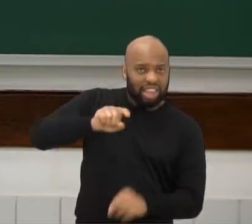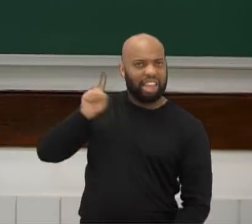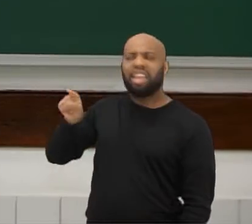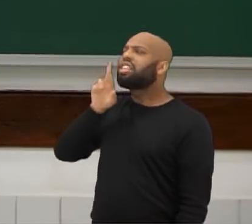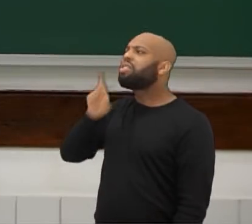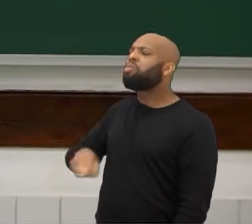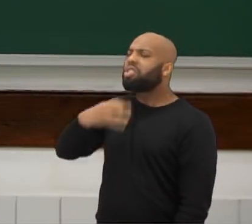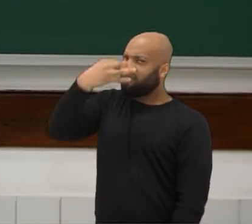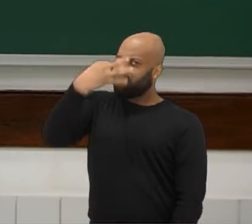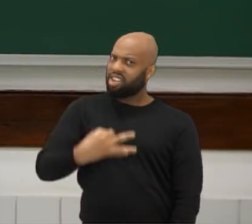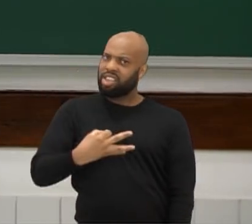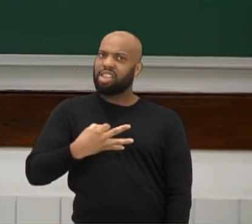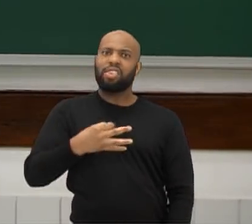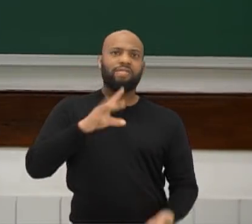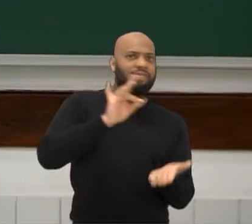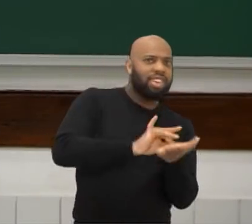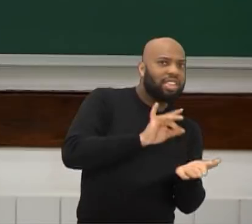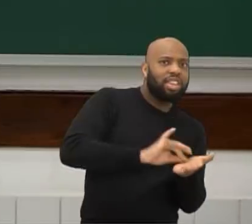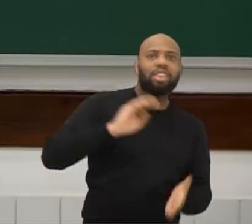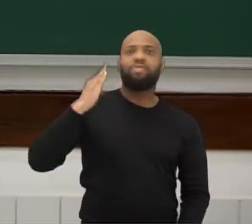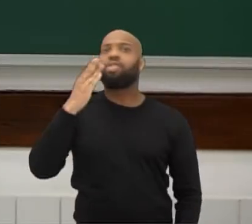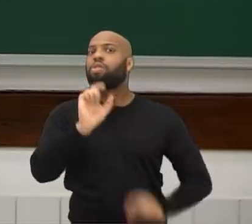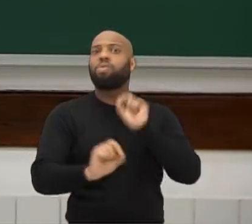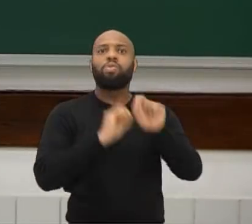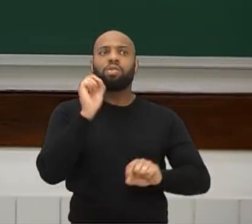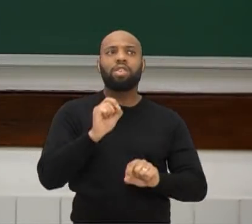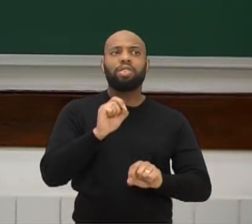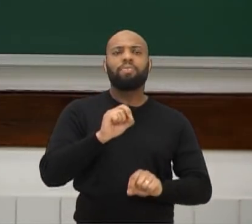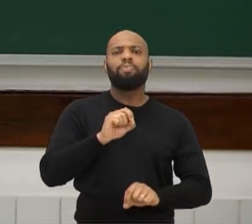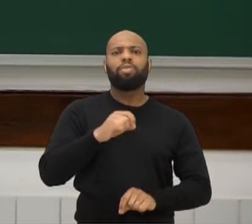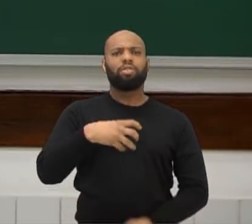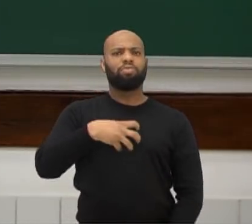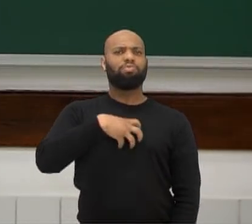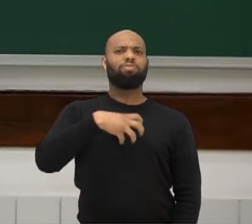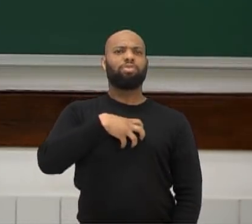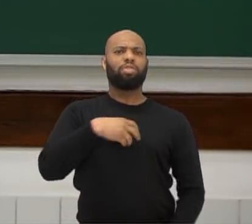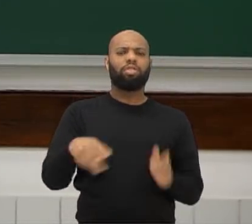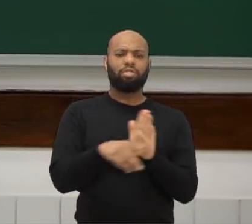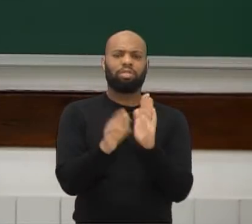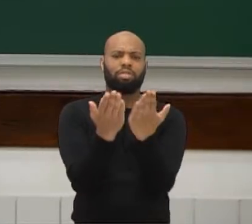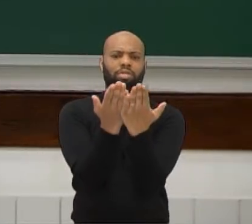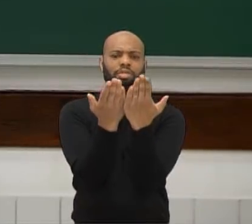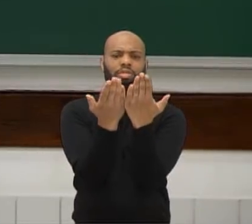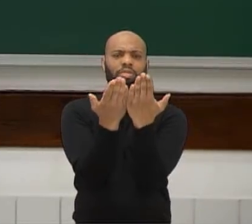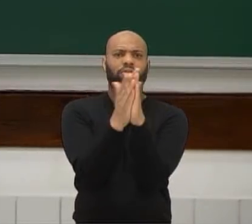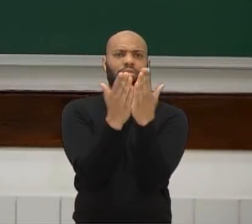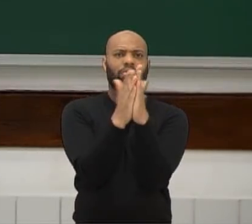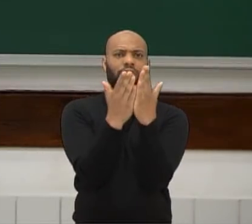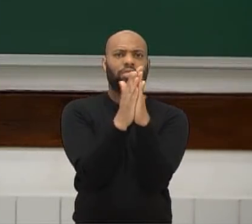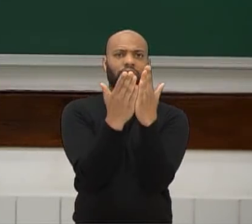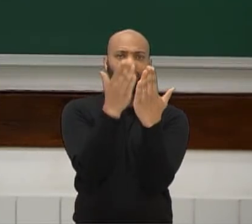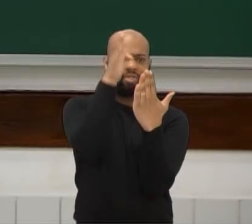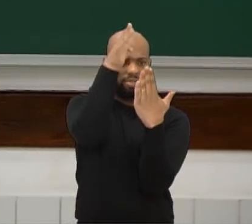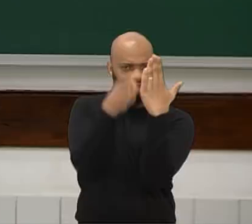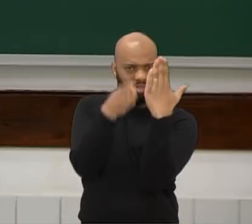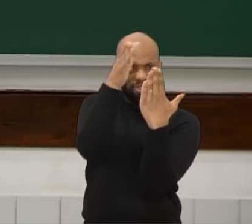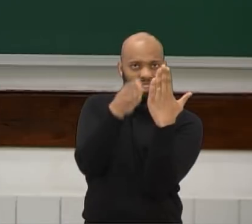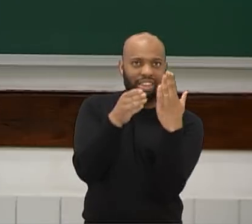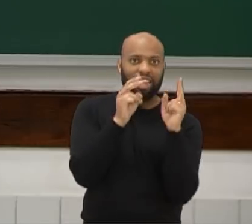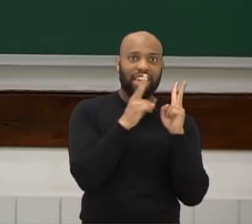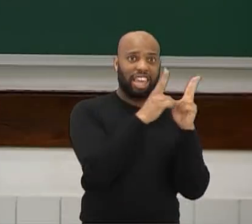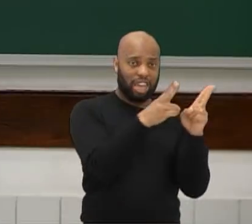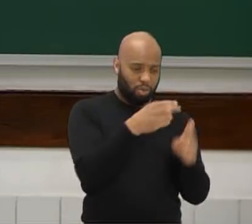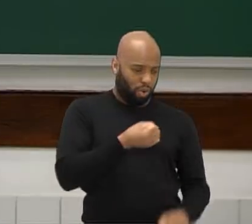é verdadeira ou ela é falsa? A simetria, o eixo de simetria corresponde à quantidade